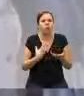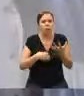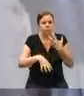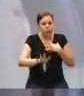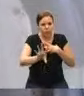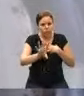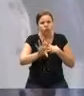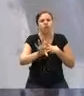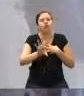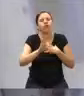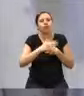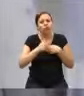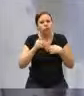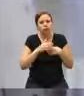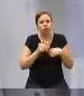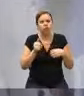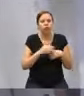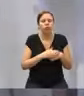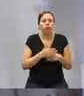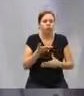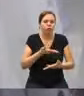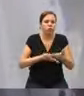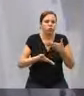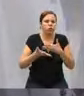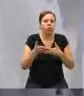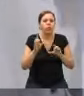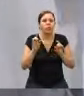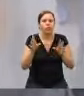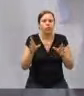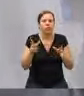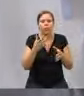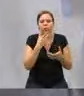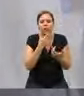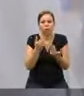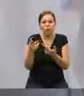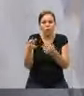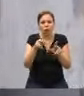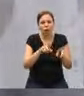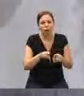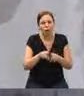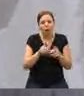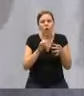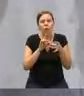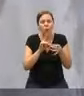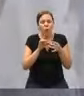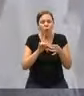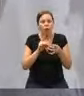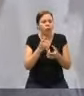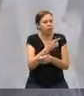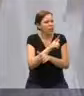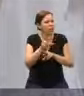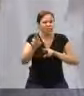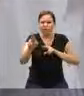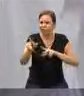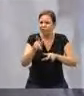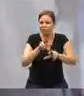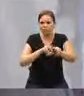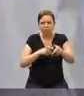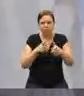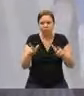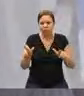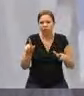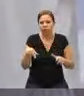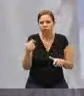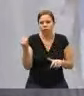de carinho, de fraternidade mesmo, de irmandade, né? Não existe diferença, e isso é